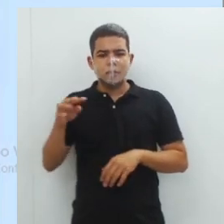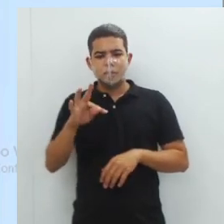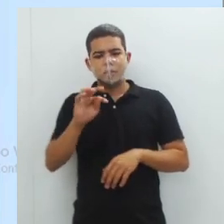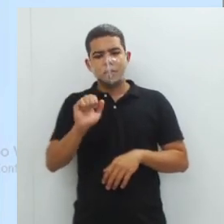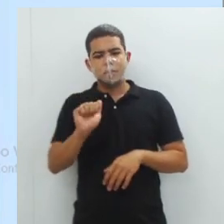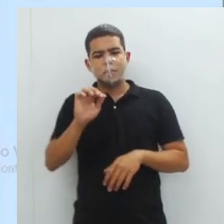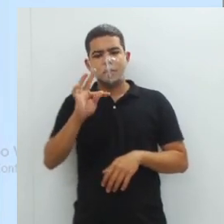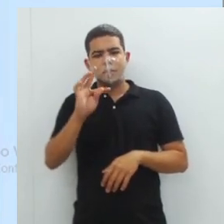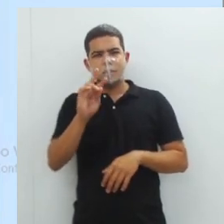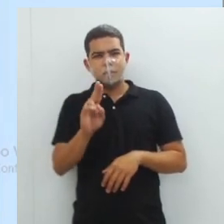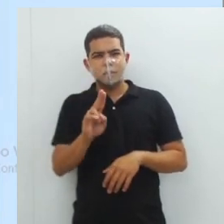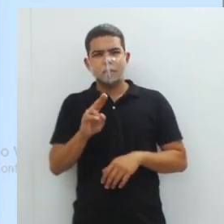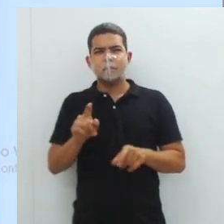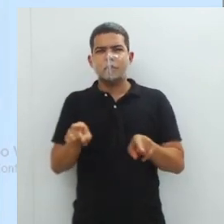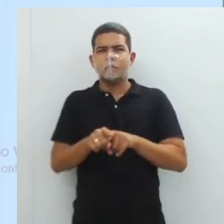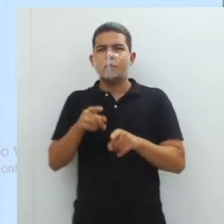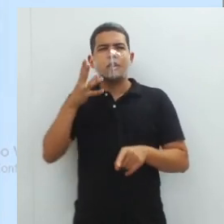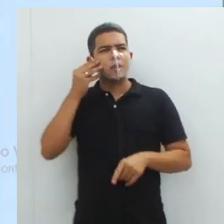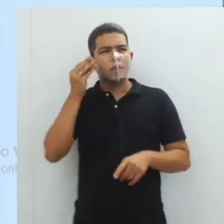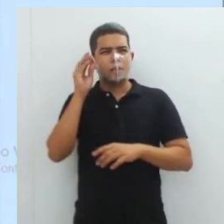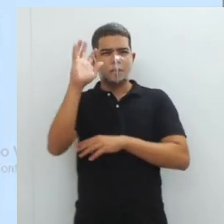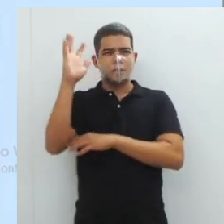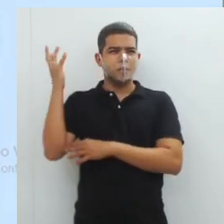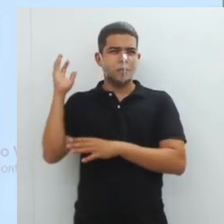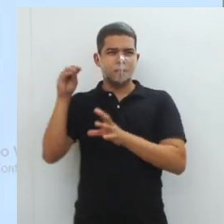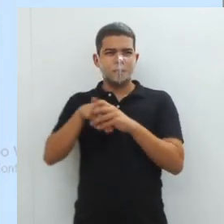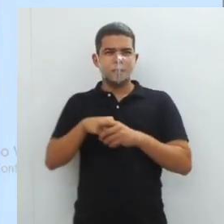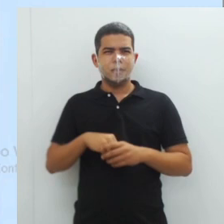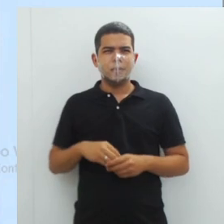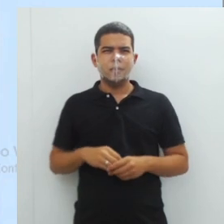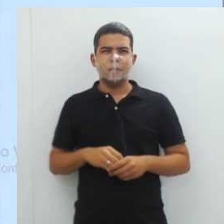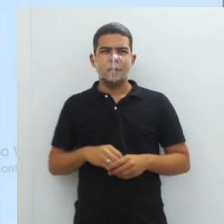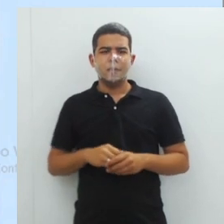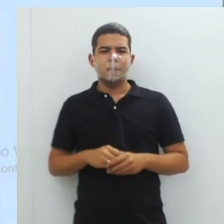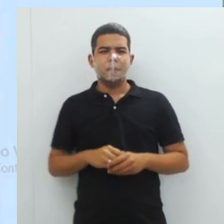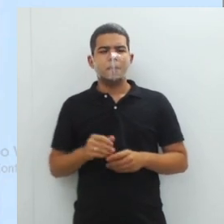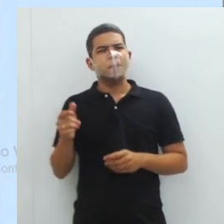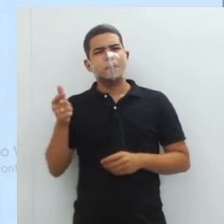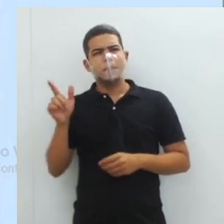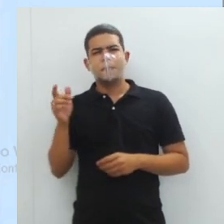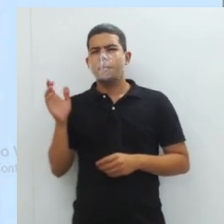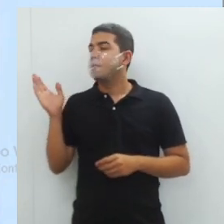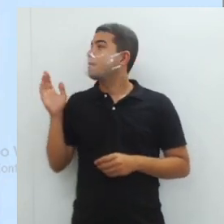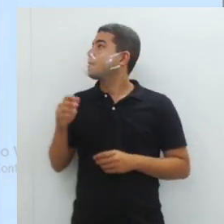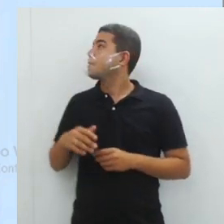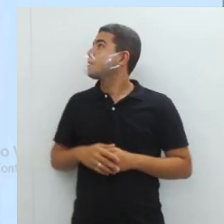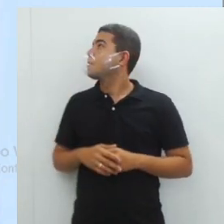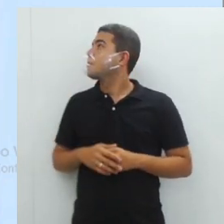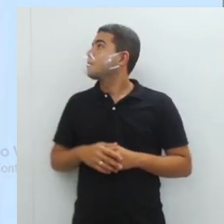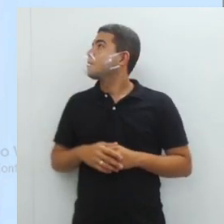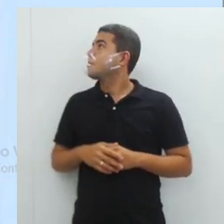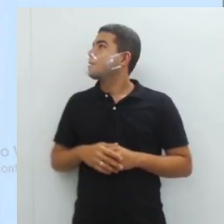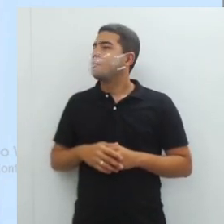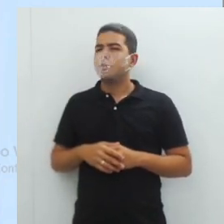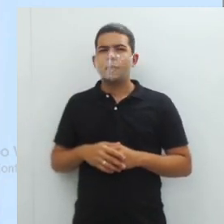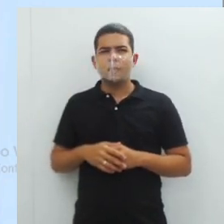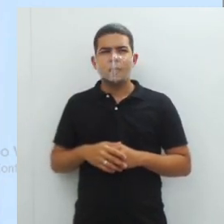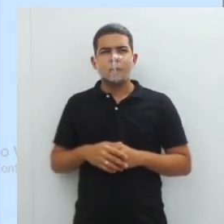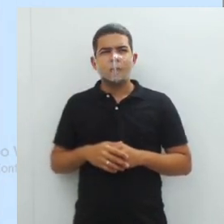Tatu-bola e o gato do mato. A gente tem os outros animais, como o tamanduá-mirim, o veado